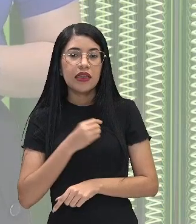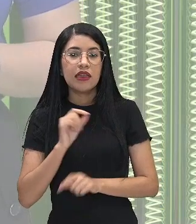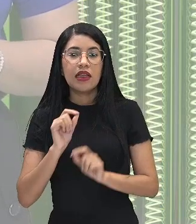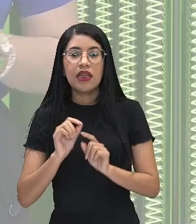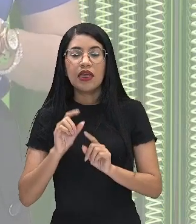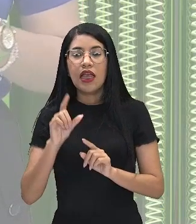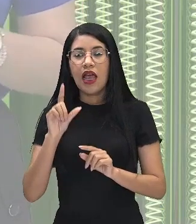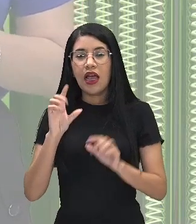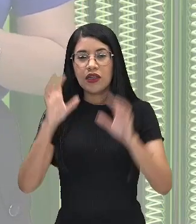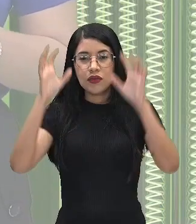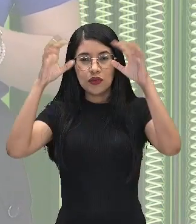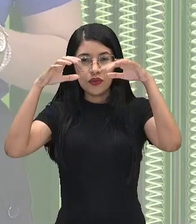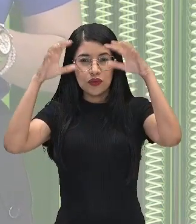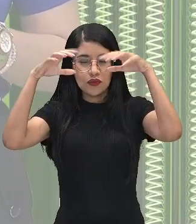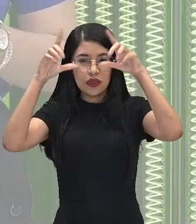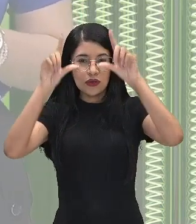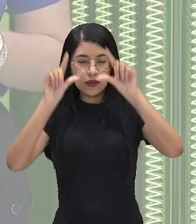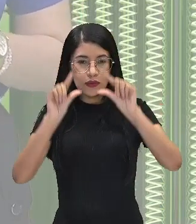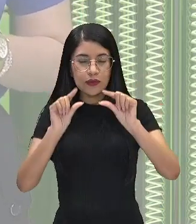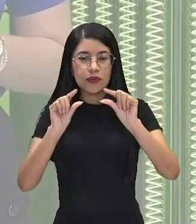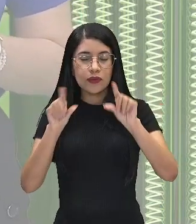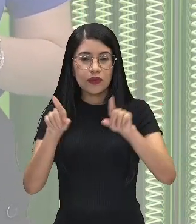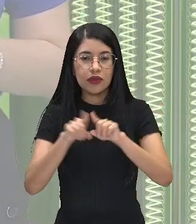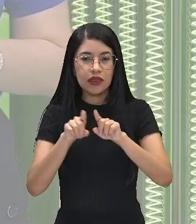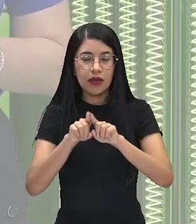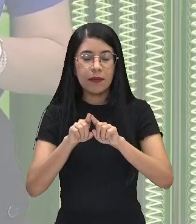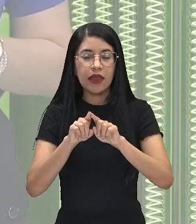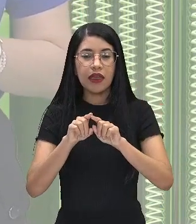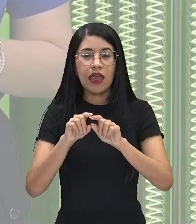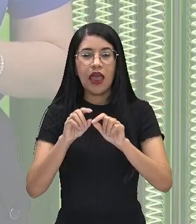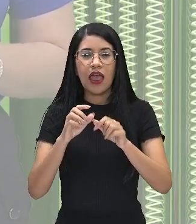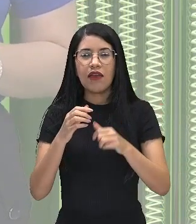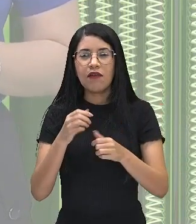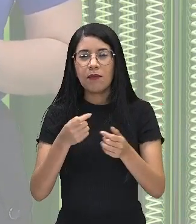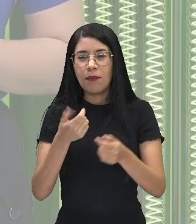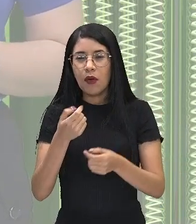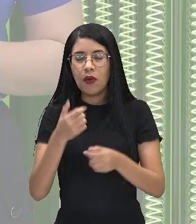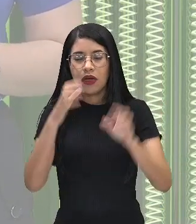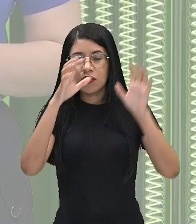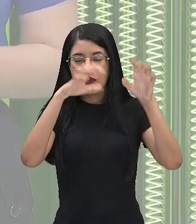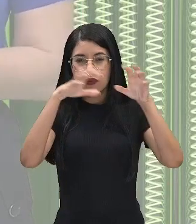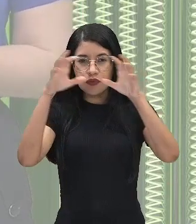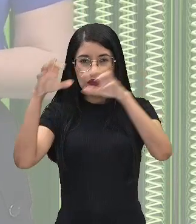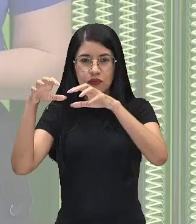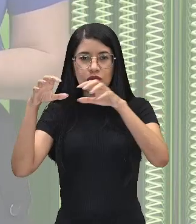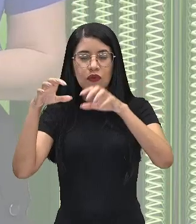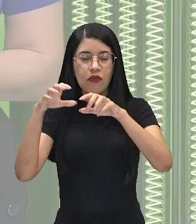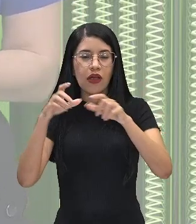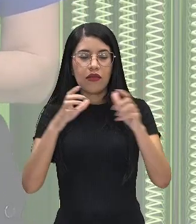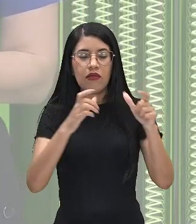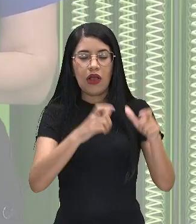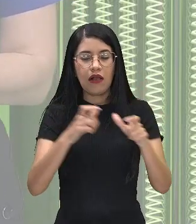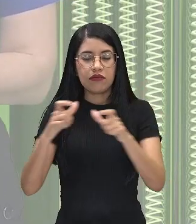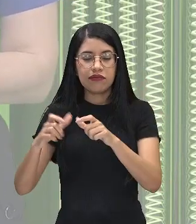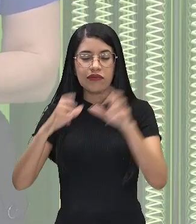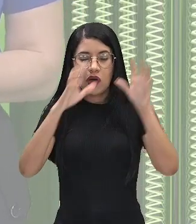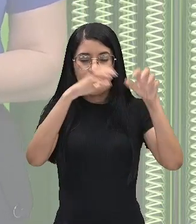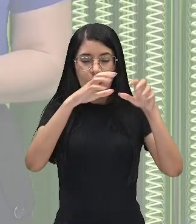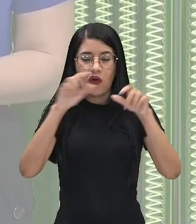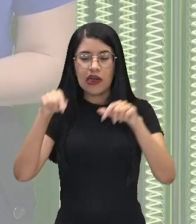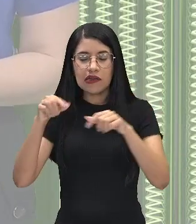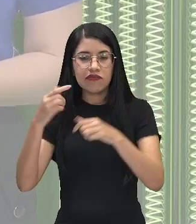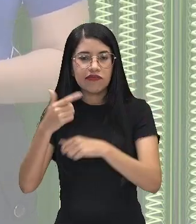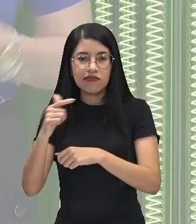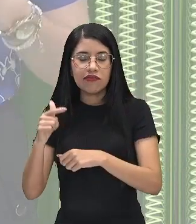das chuvas, ocorre uma má distribuição das chuvas e ocorre um aumento na